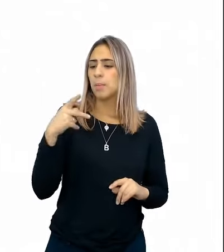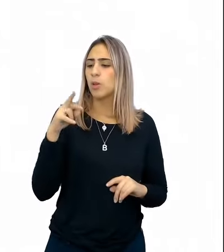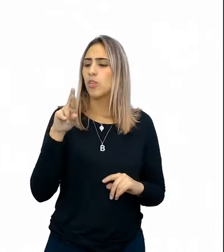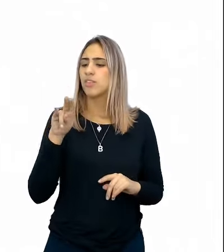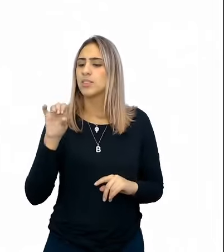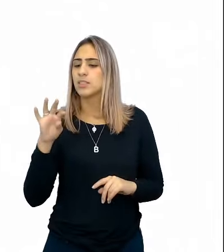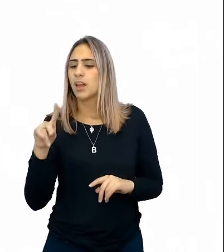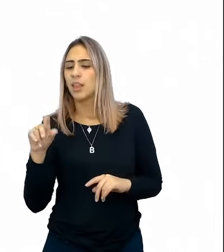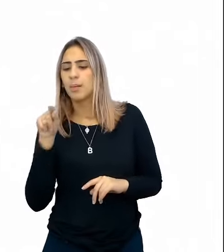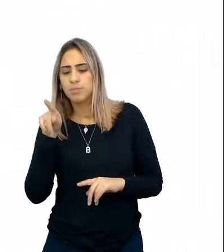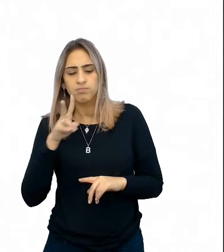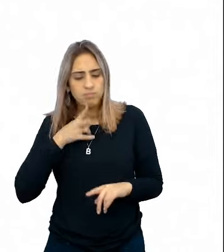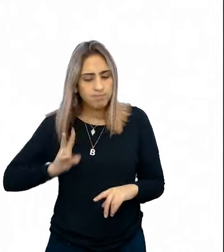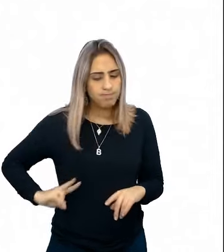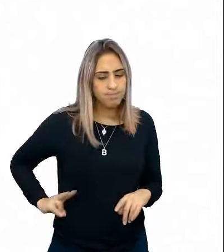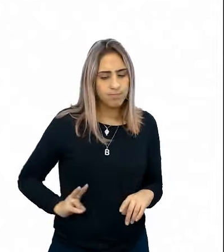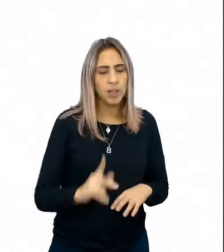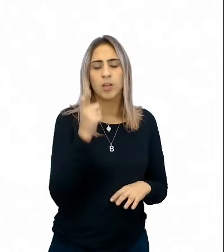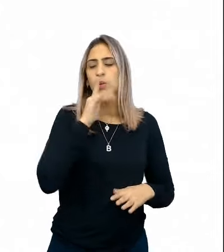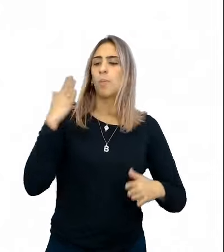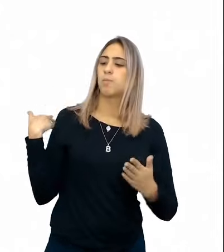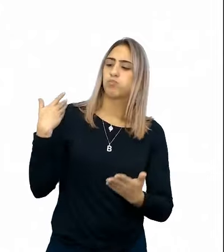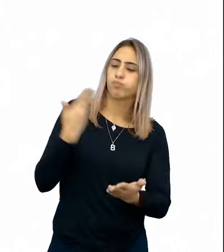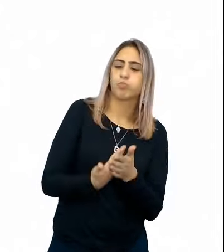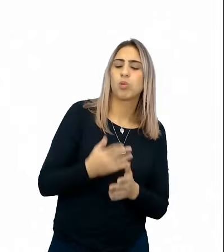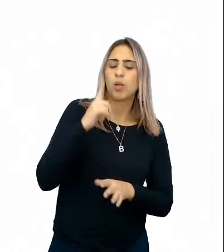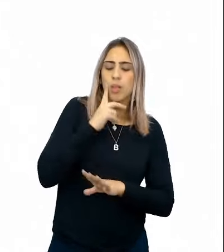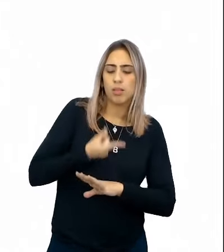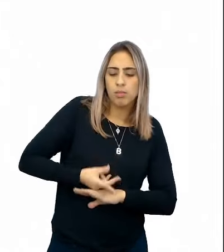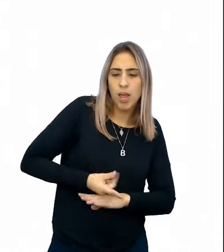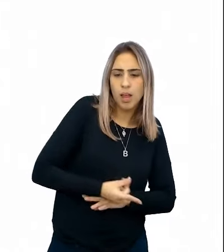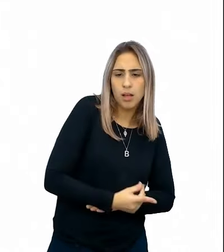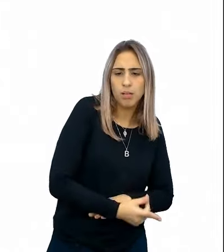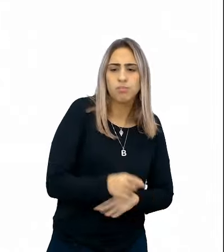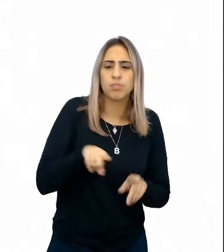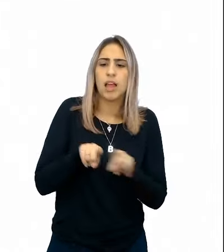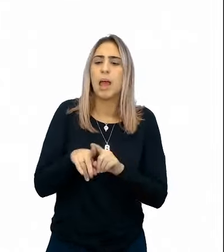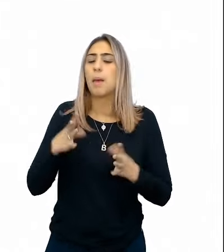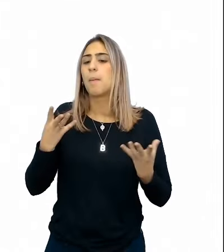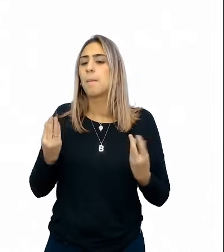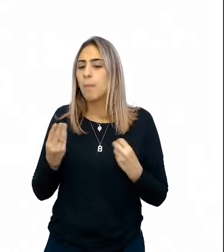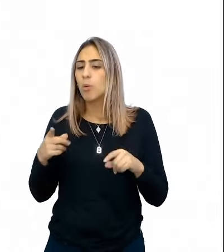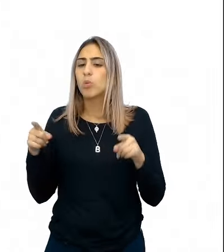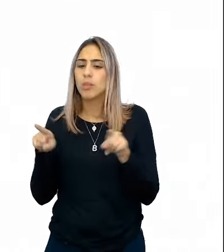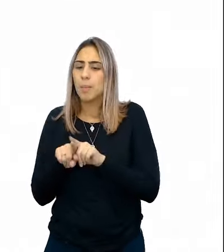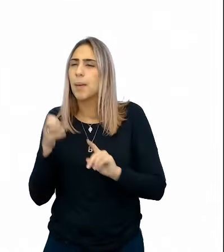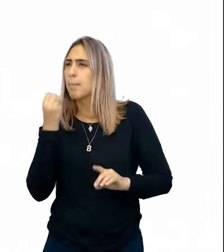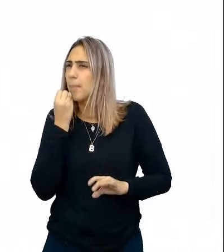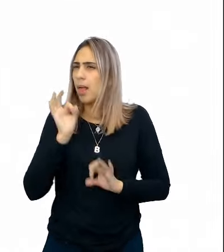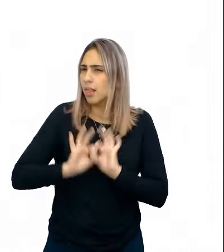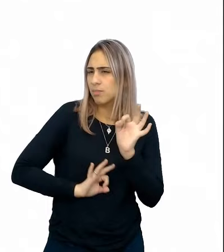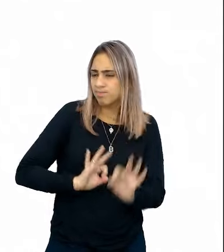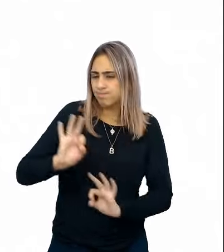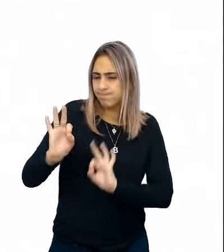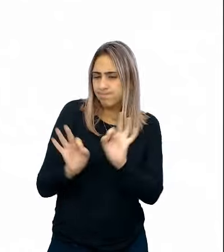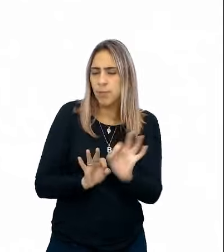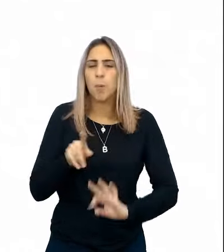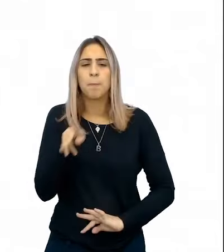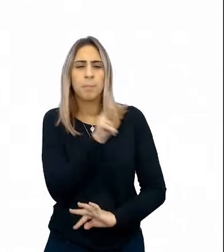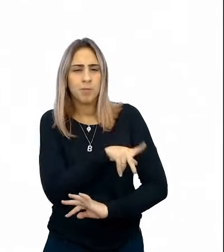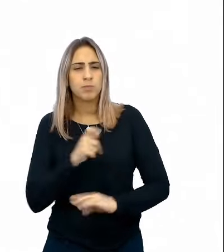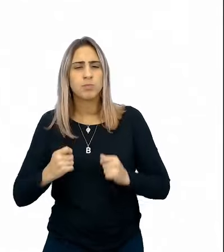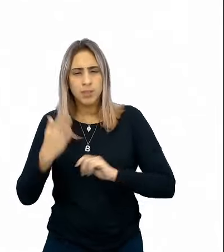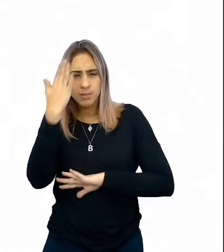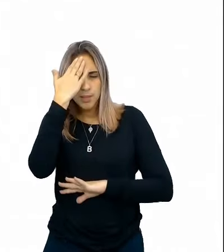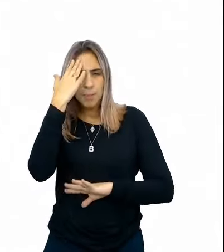precisa ser constante, carregada de intencionalidade e muito bem planejada. O professor precisa